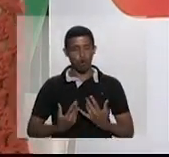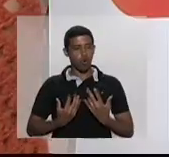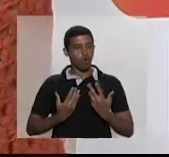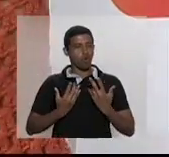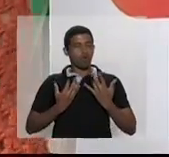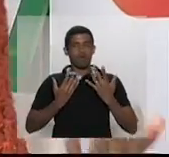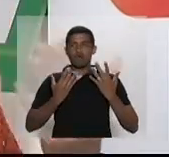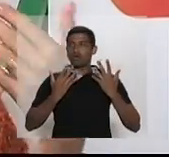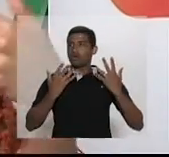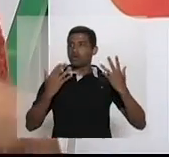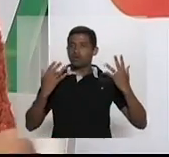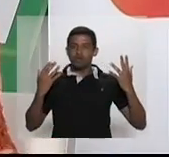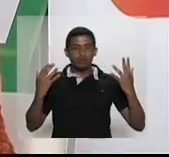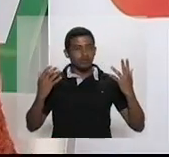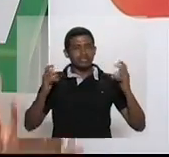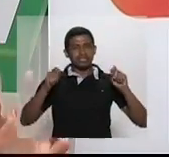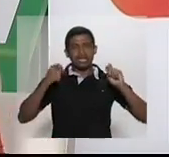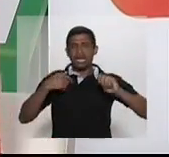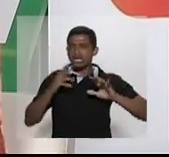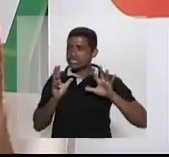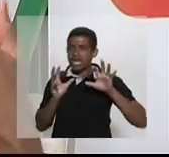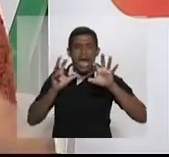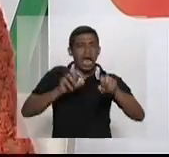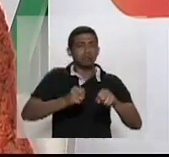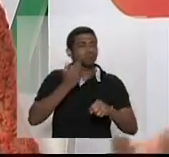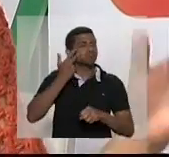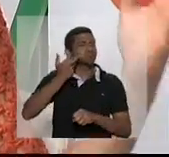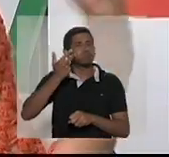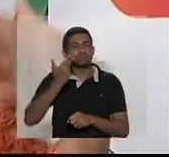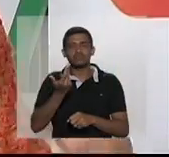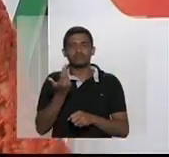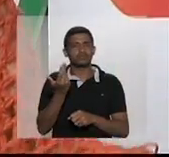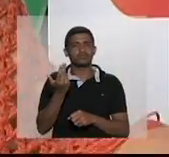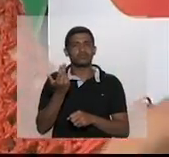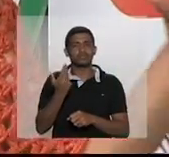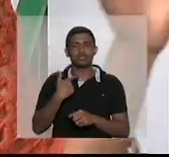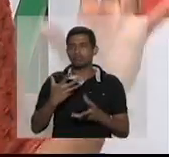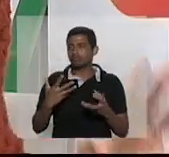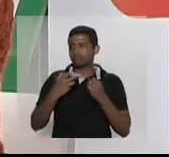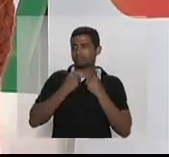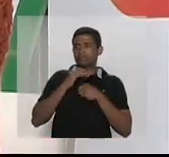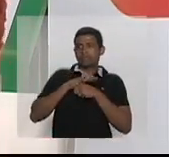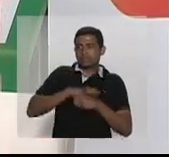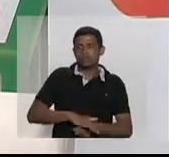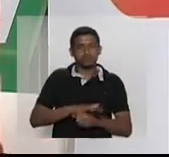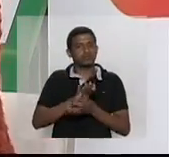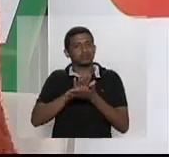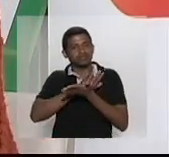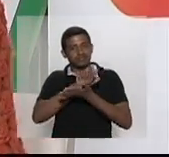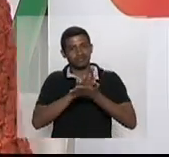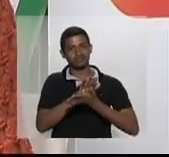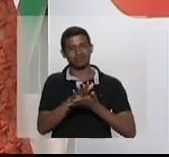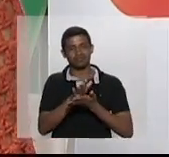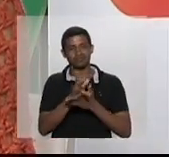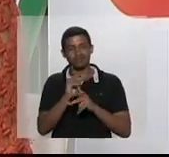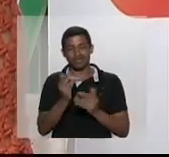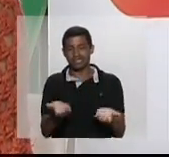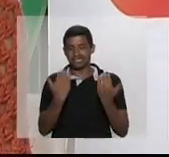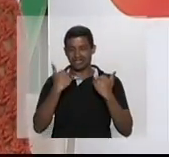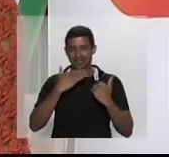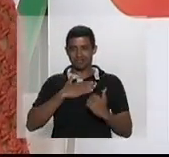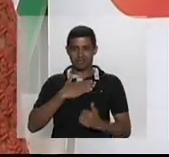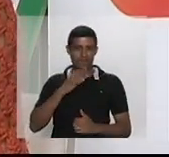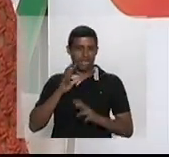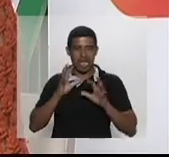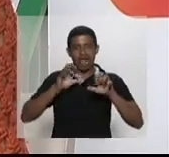eu sinto que deixo aflorar esse lugar mais selvagem e natural e sem ser oprimido, né? Dessa mulher